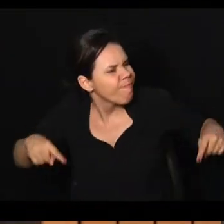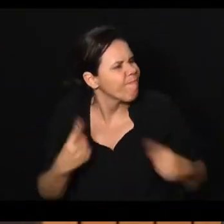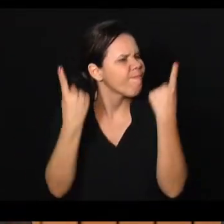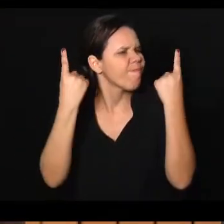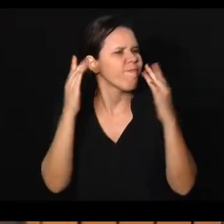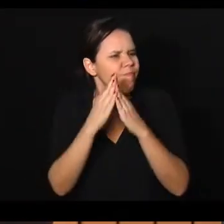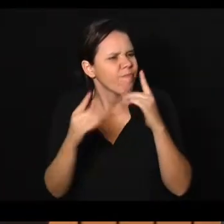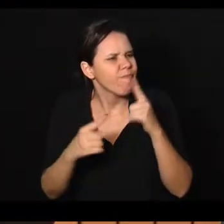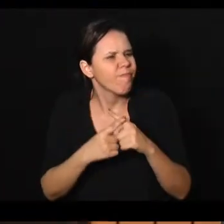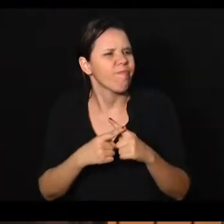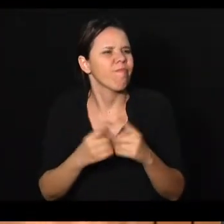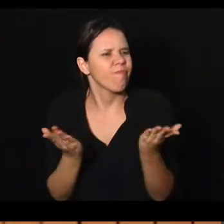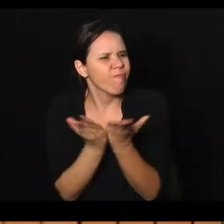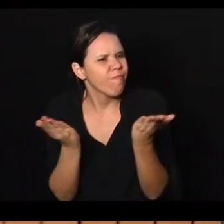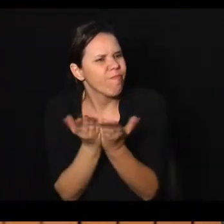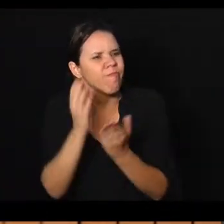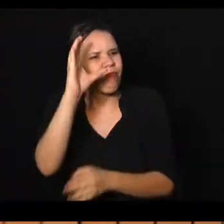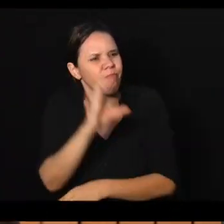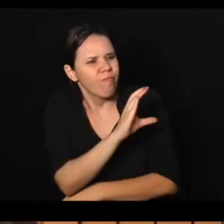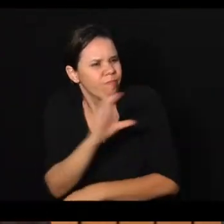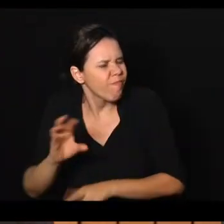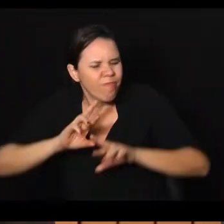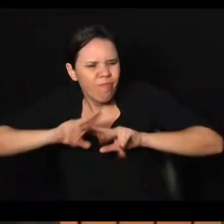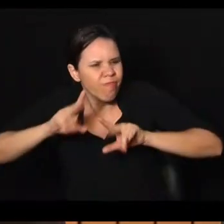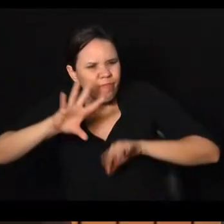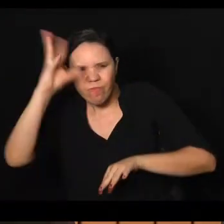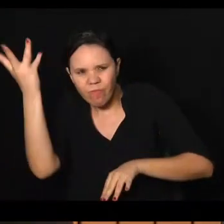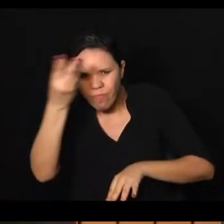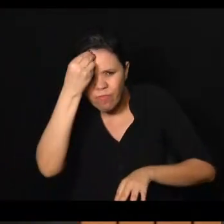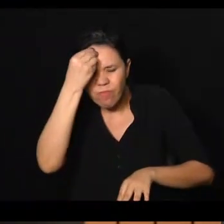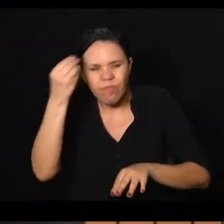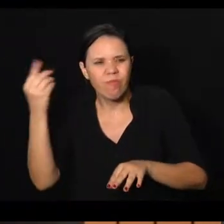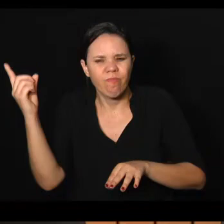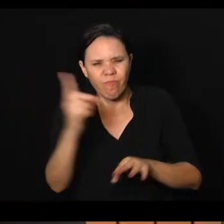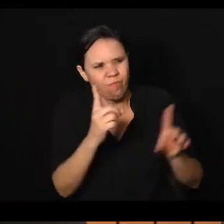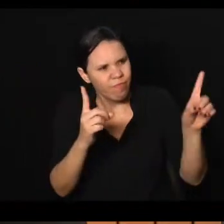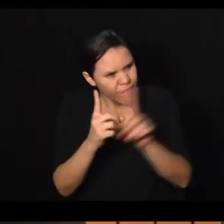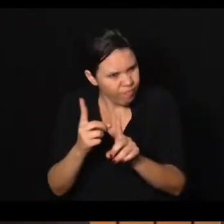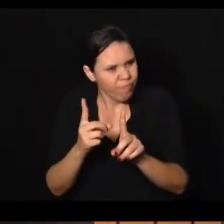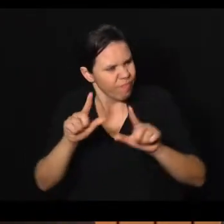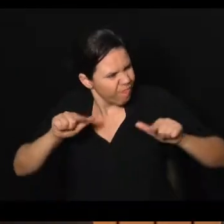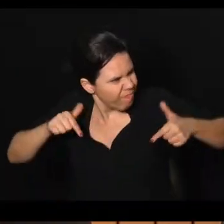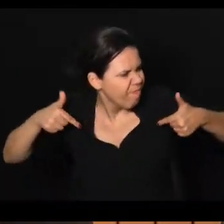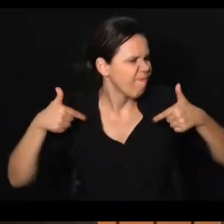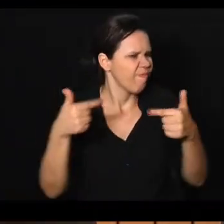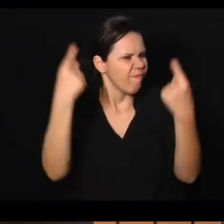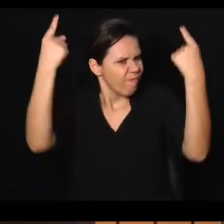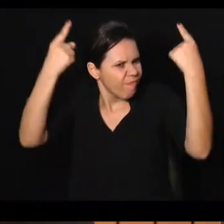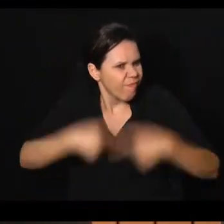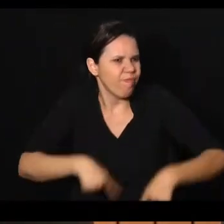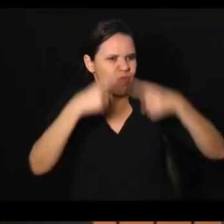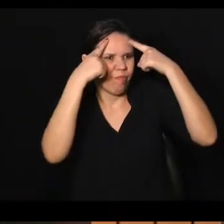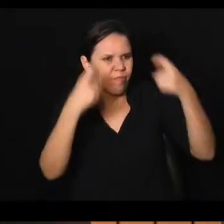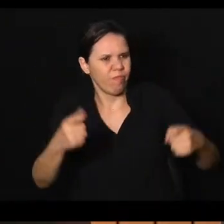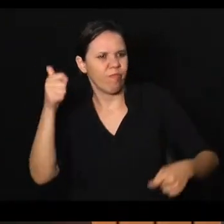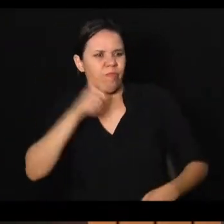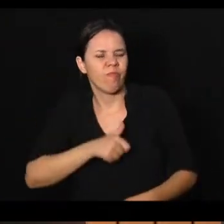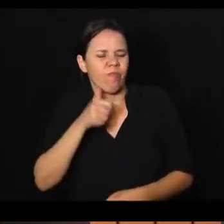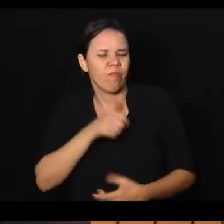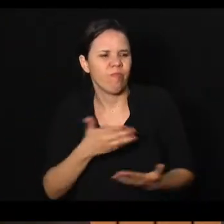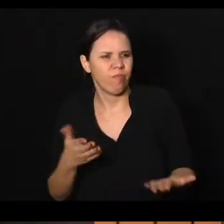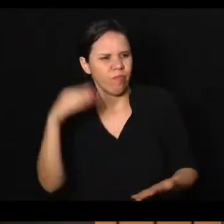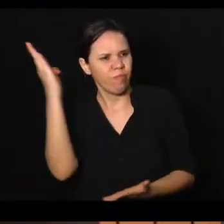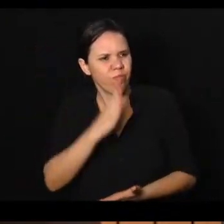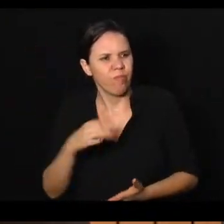evangélica, católica, as comunidades espíritas a virem para o enfrentamento à violência contra a mulher no Brasil.